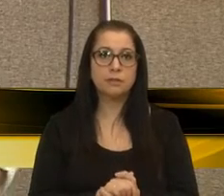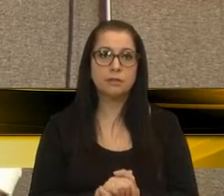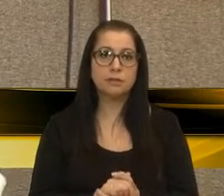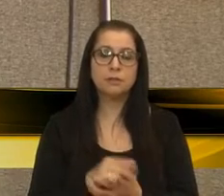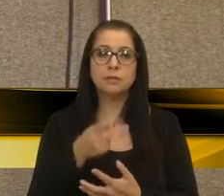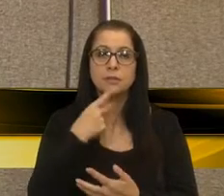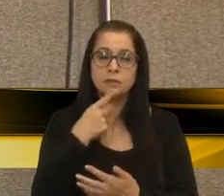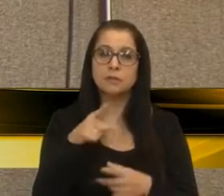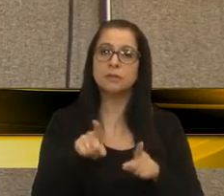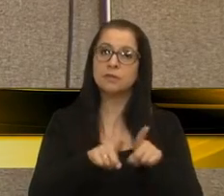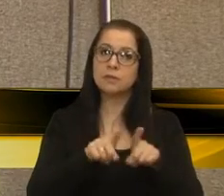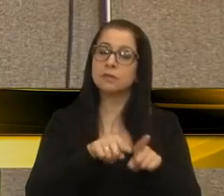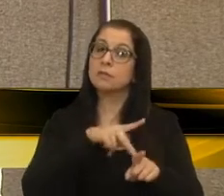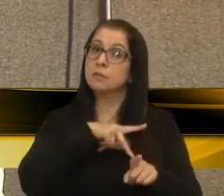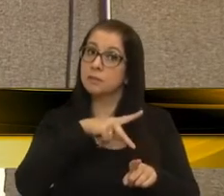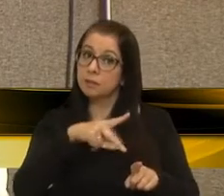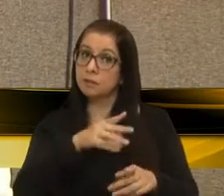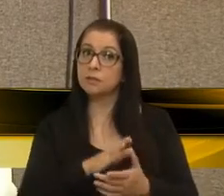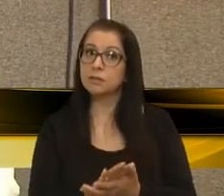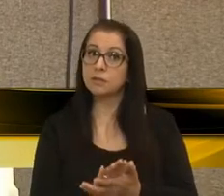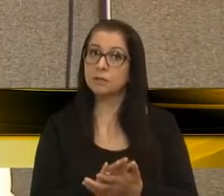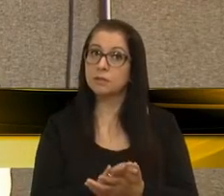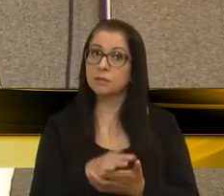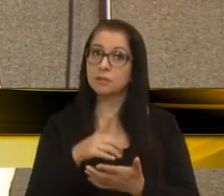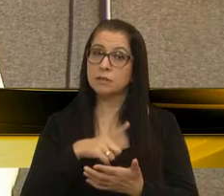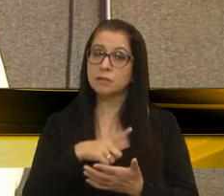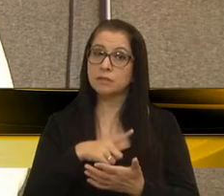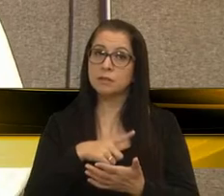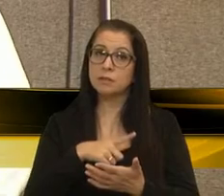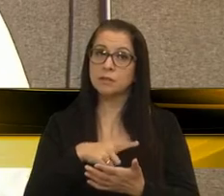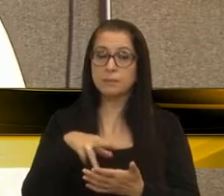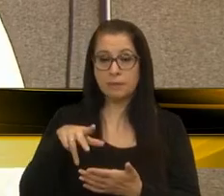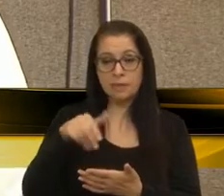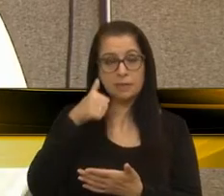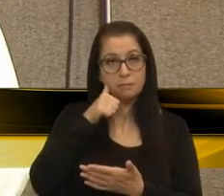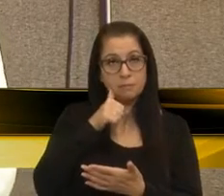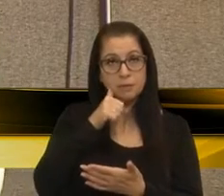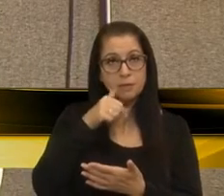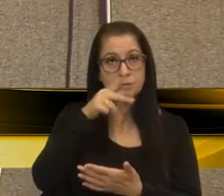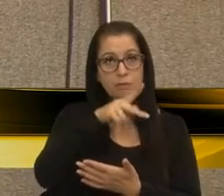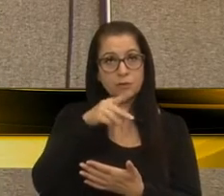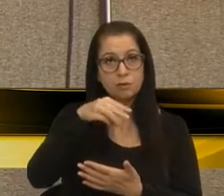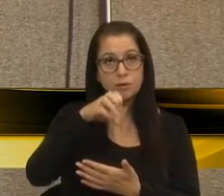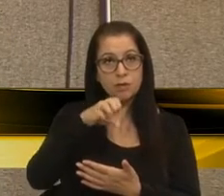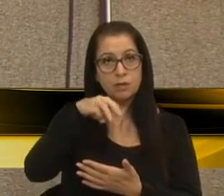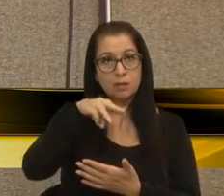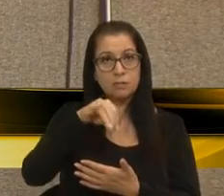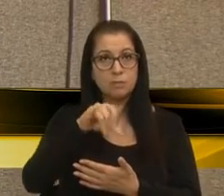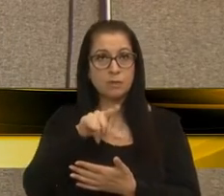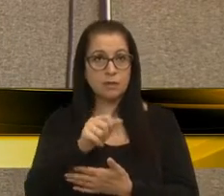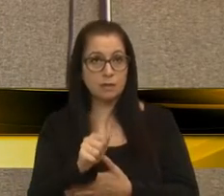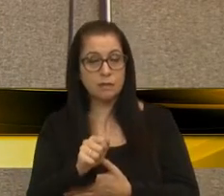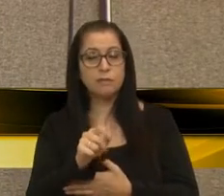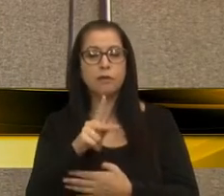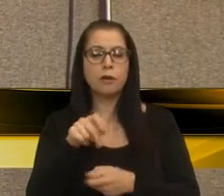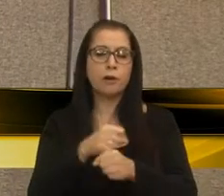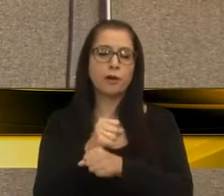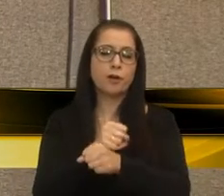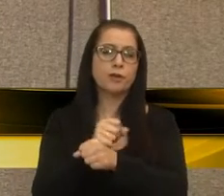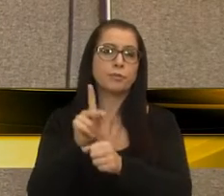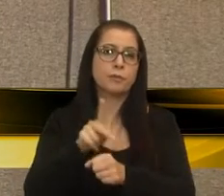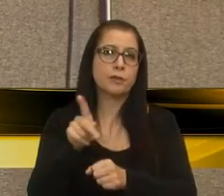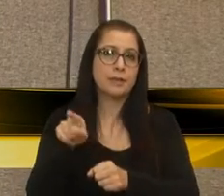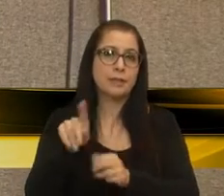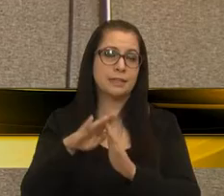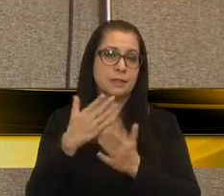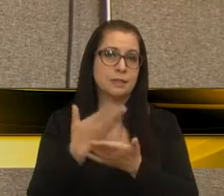Também quero dizer, senhor presidente, que tenho uma minha irmã, a professora Emília, que foi por muitos anos professora do Melvin